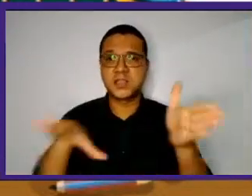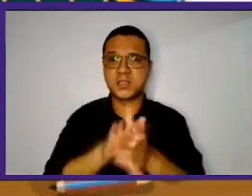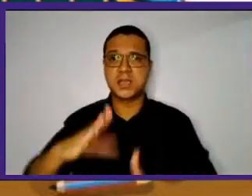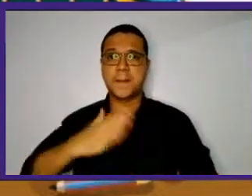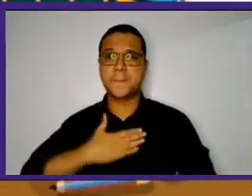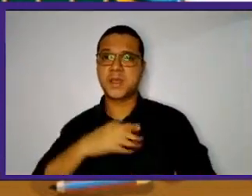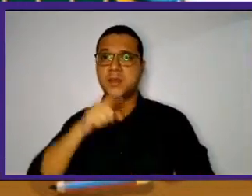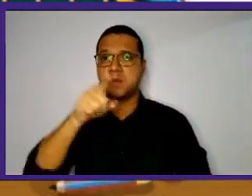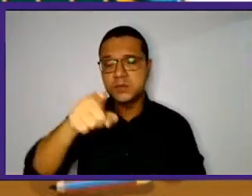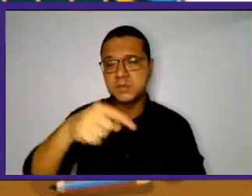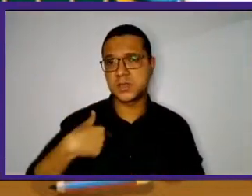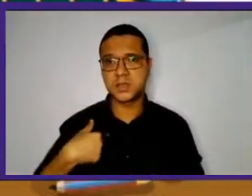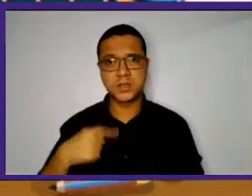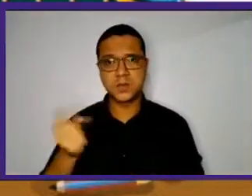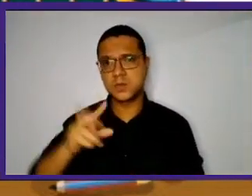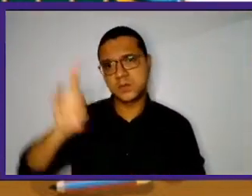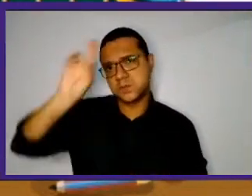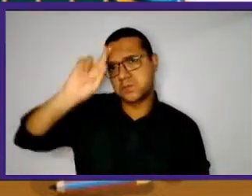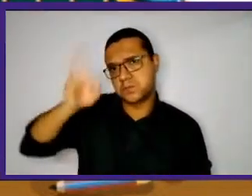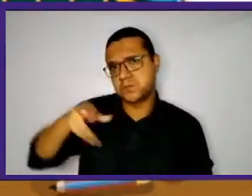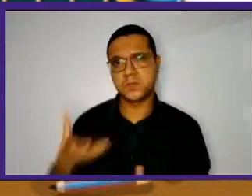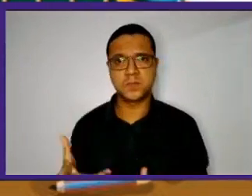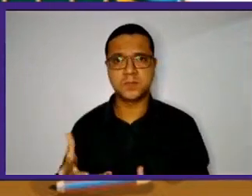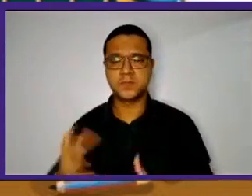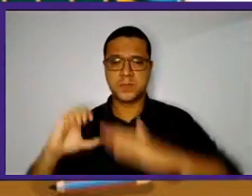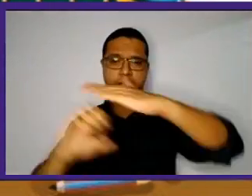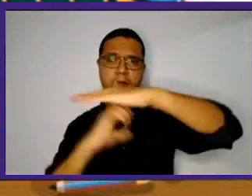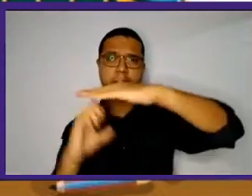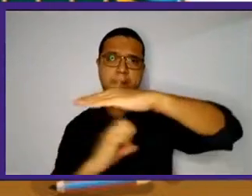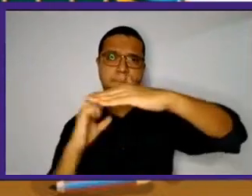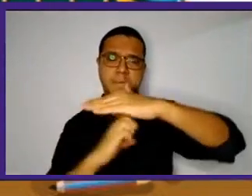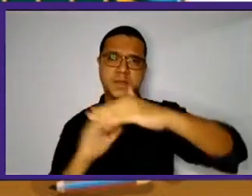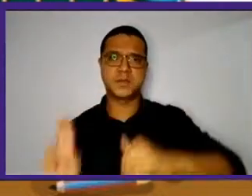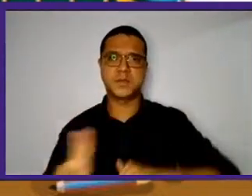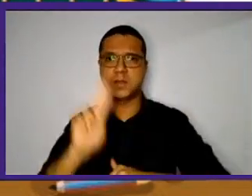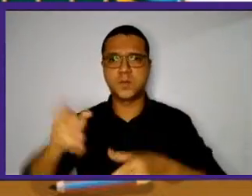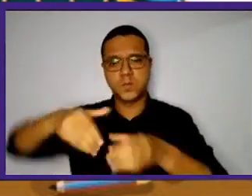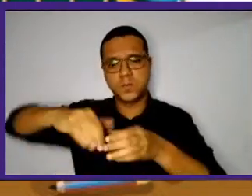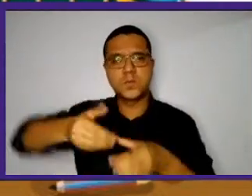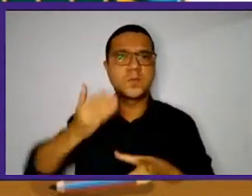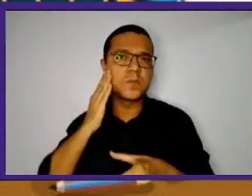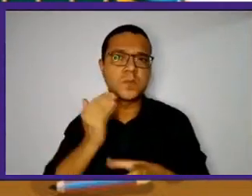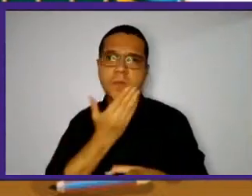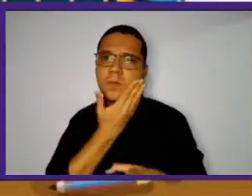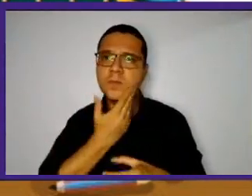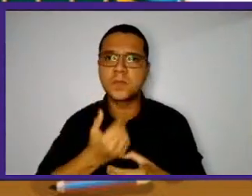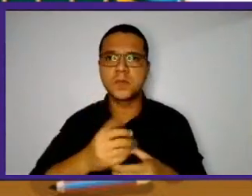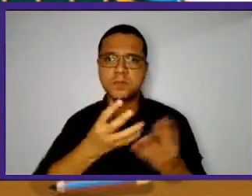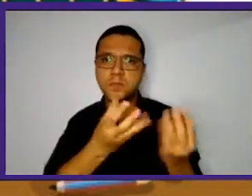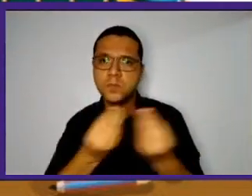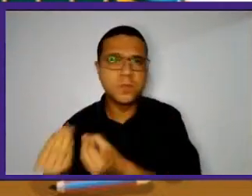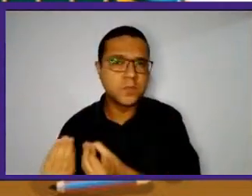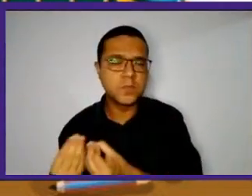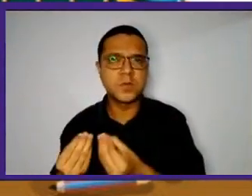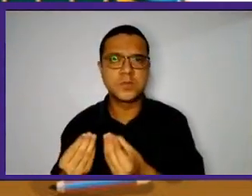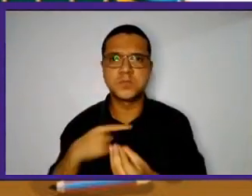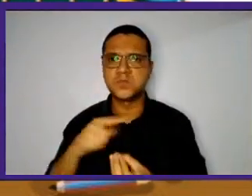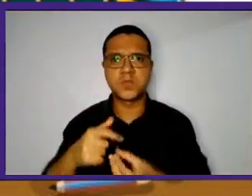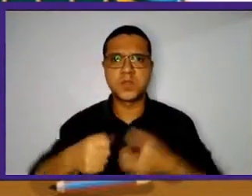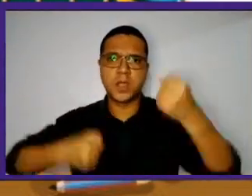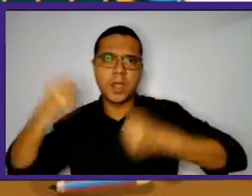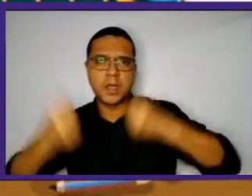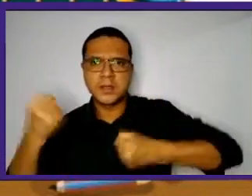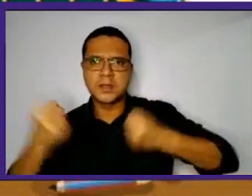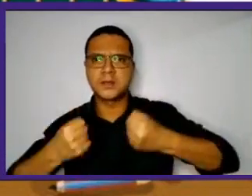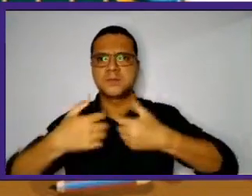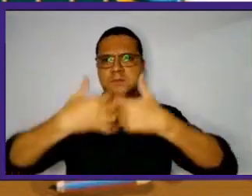nós. Eu não sou dona de grandes empresas, eu não uso grandes quantidades de cosméticos, eu não tenho uma frota de